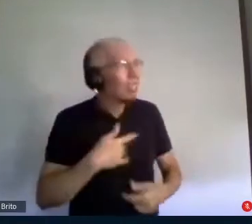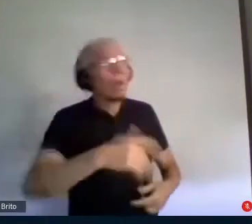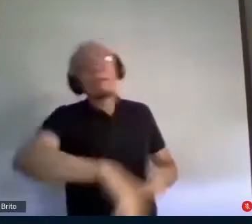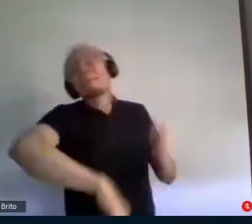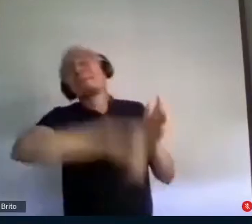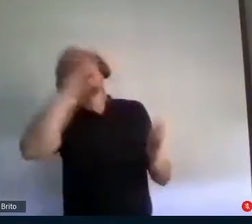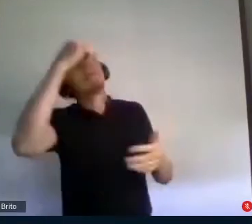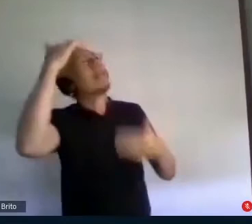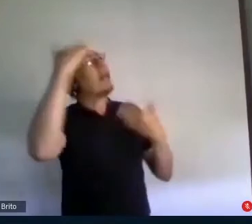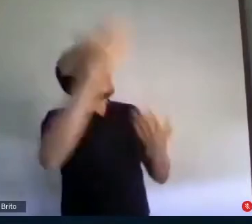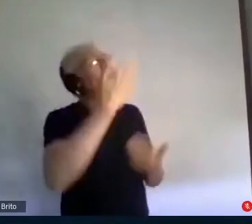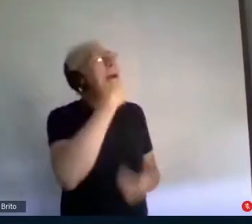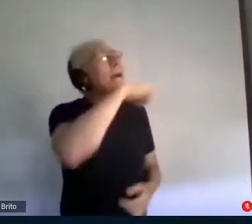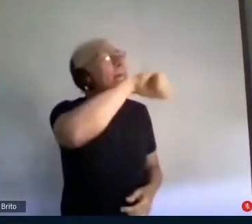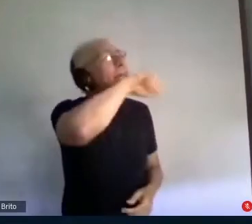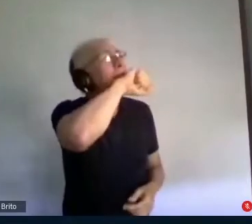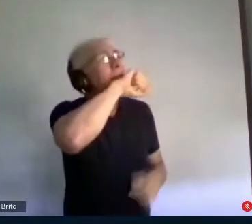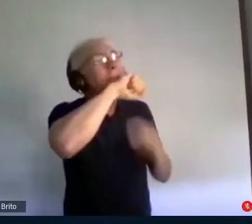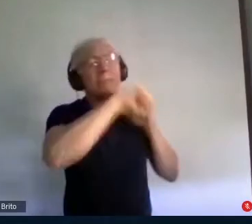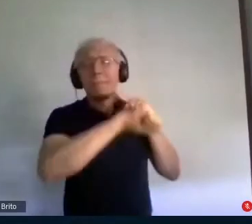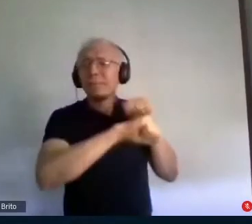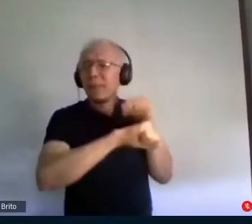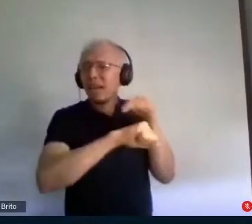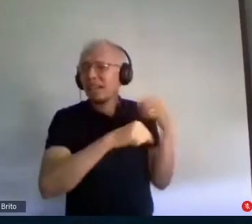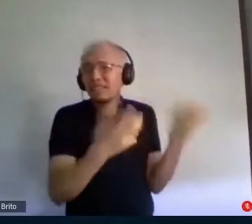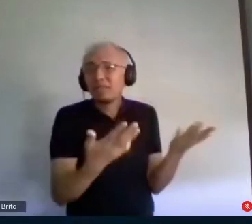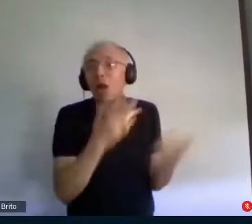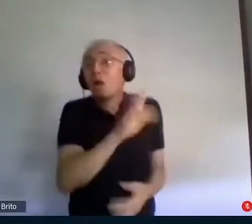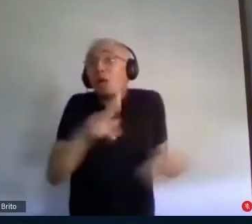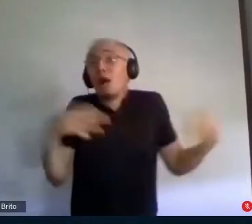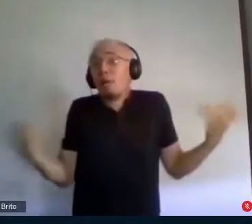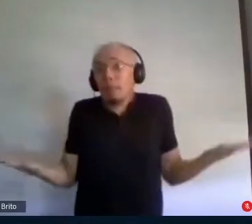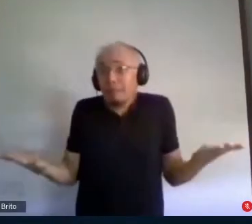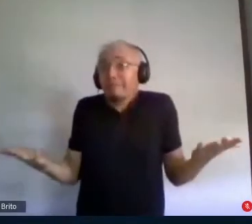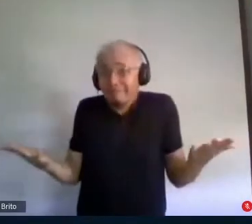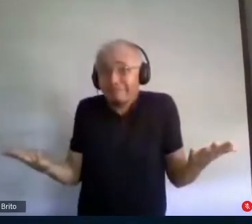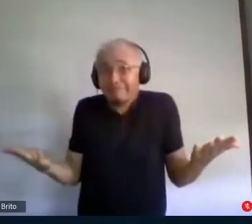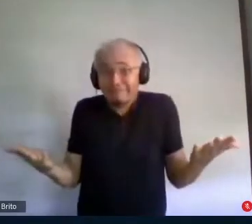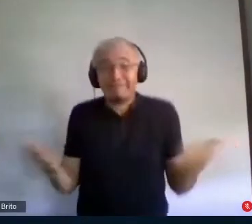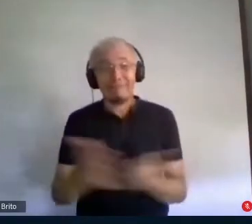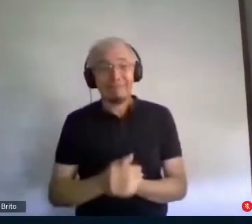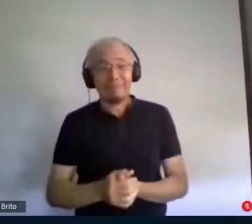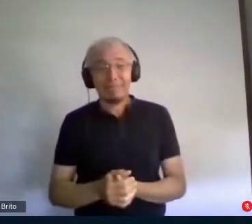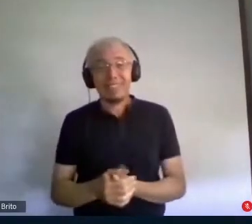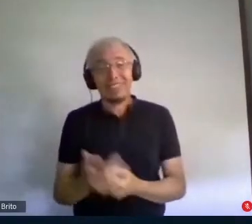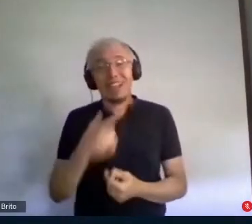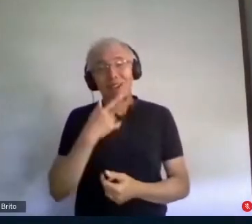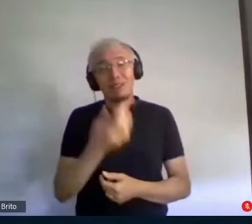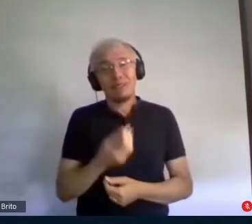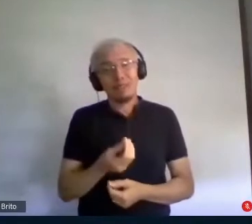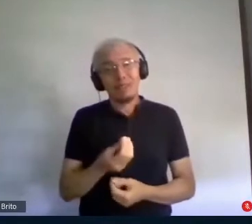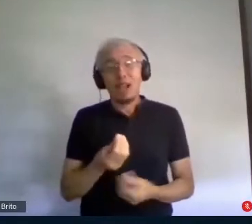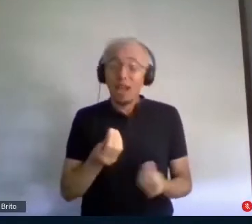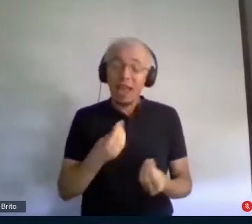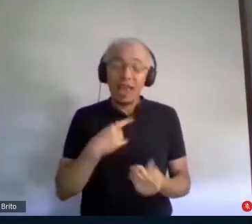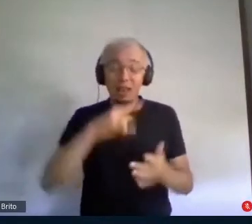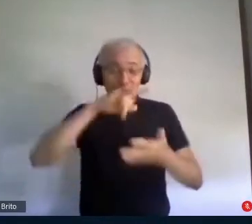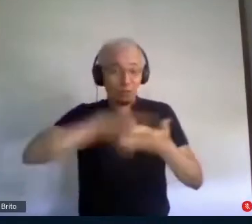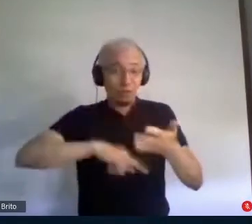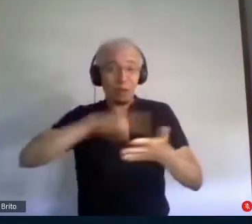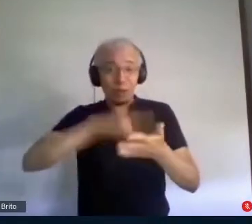mãe. Olha o vínculo afetivo que você tem com ela, né? É muito bonito isso. Mas eu sugiro, como é um documento que fica, né,